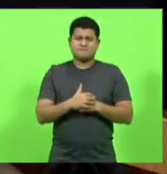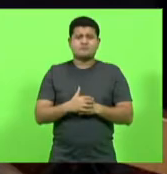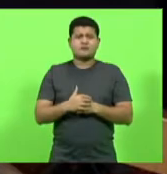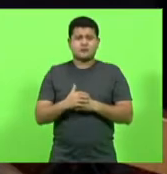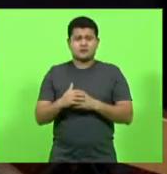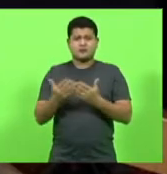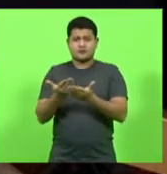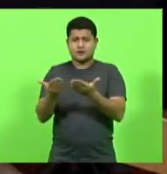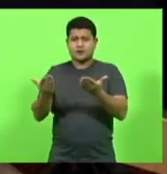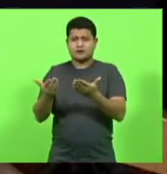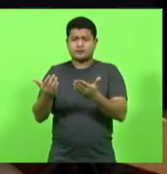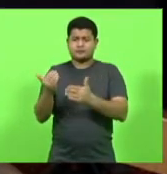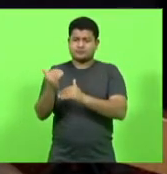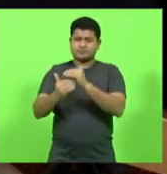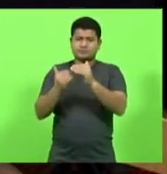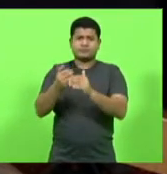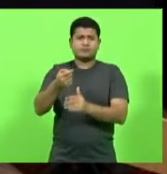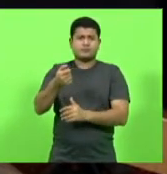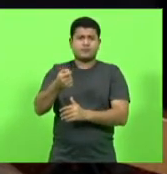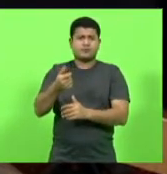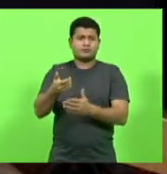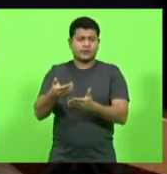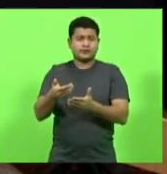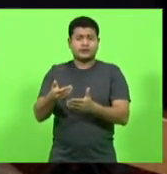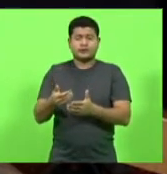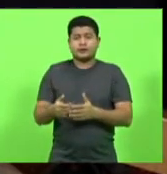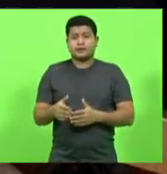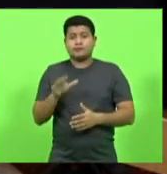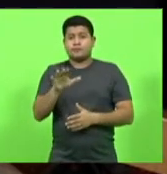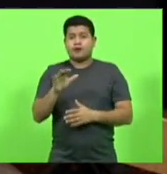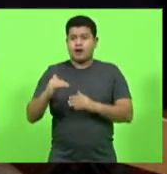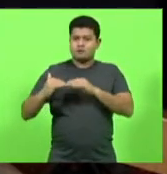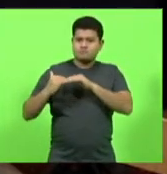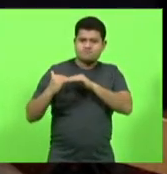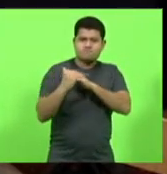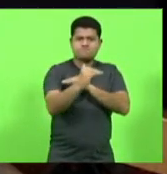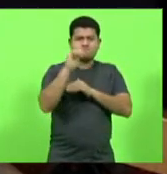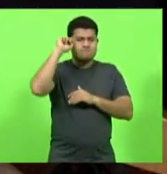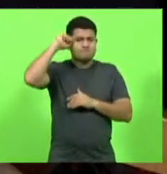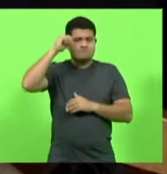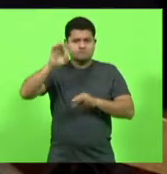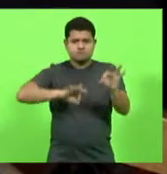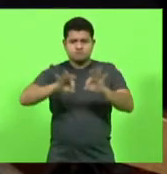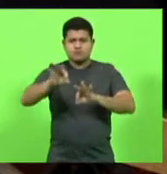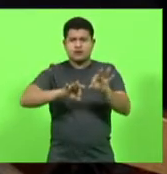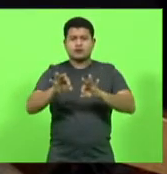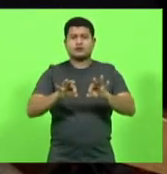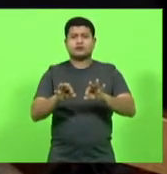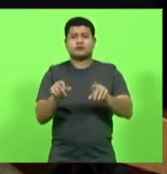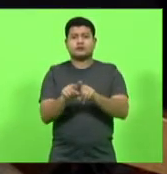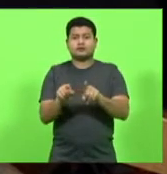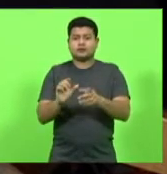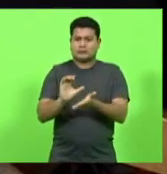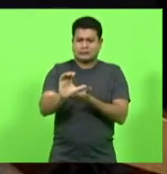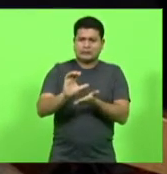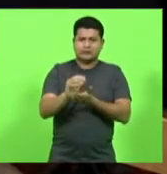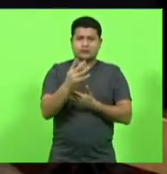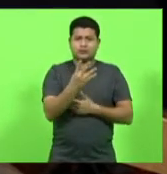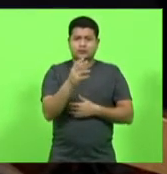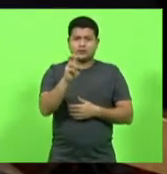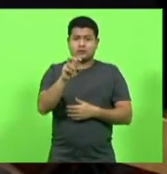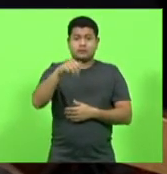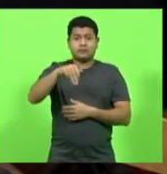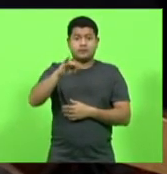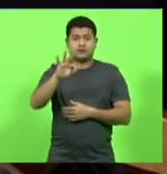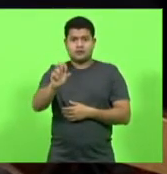subdesenvolvida em Santa Catarina e que, através da pavimentação daquela rodovia, recebendo investimentos de 45 milhões de